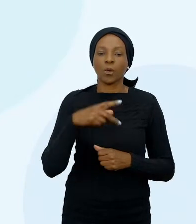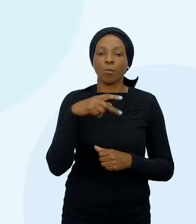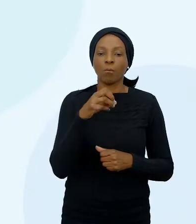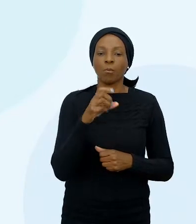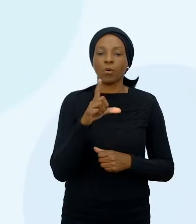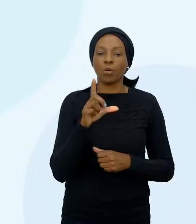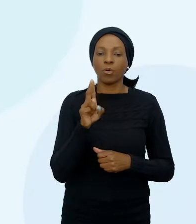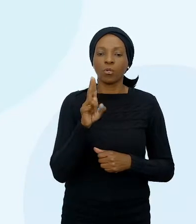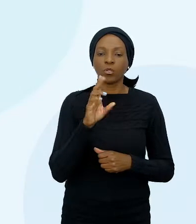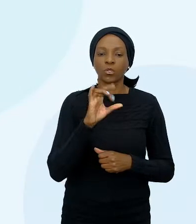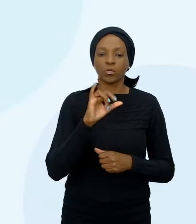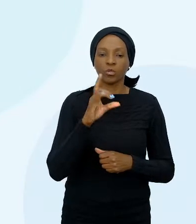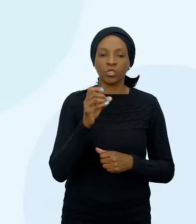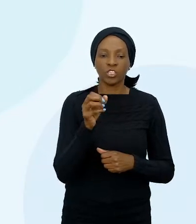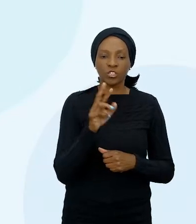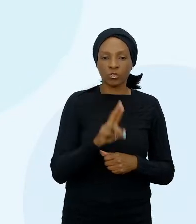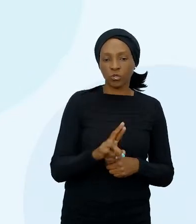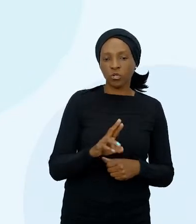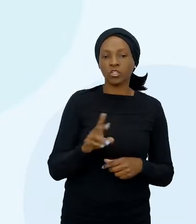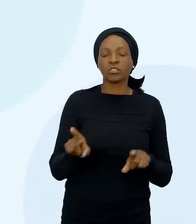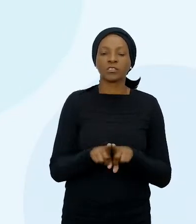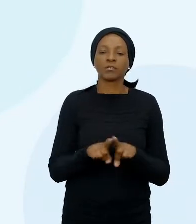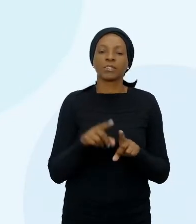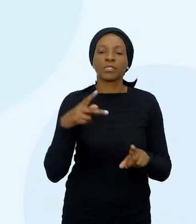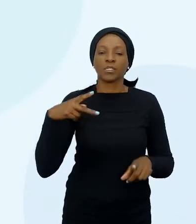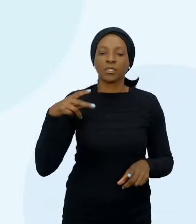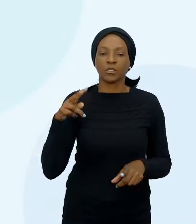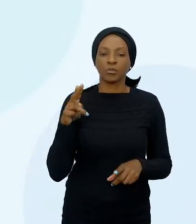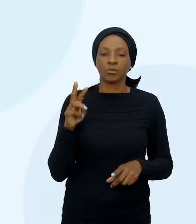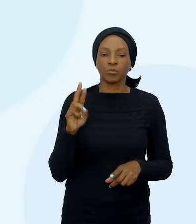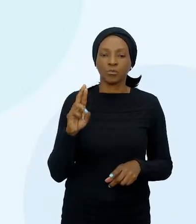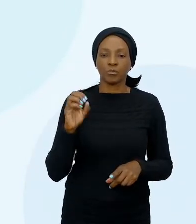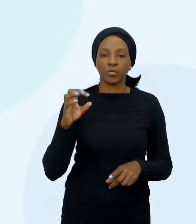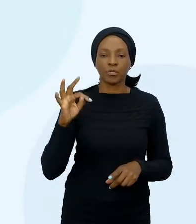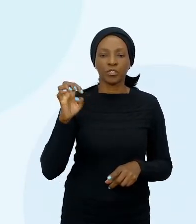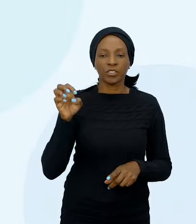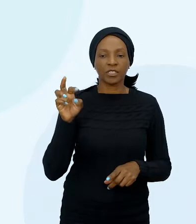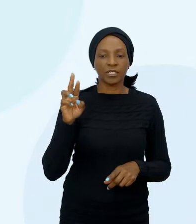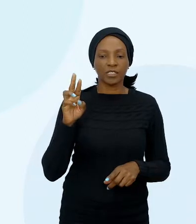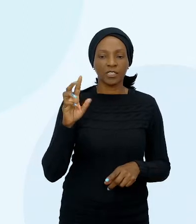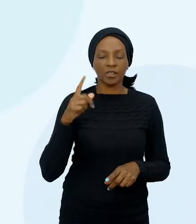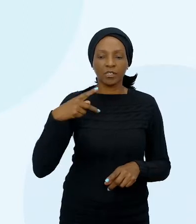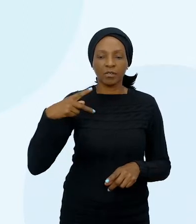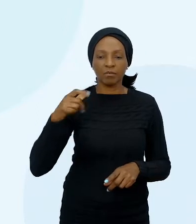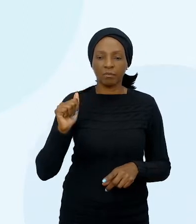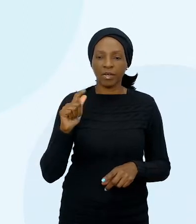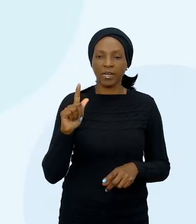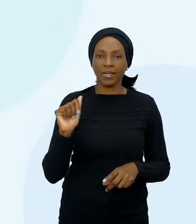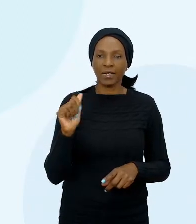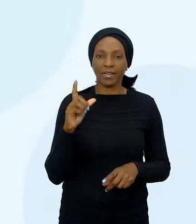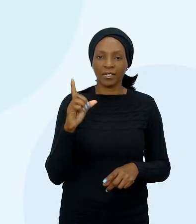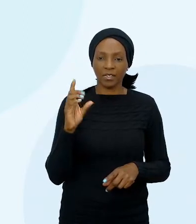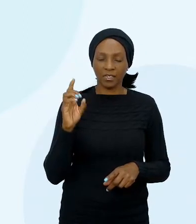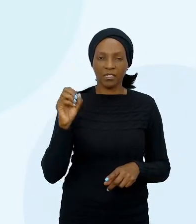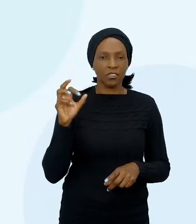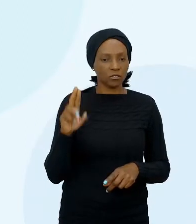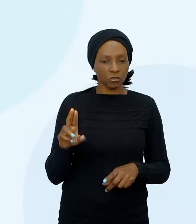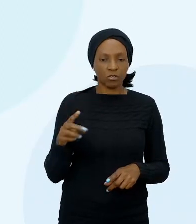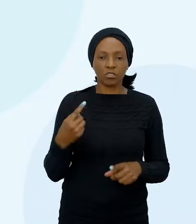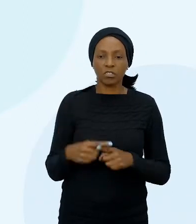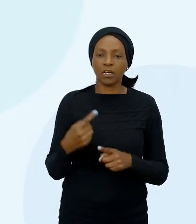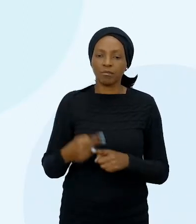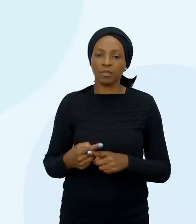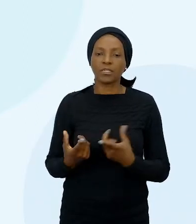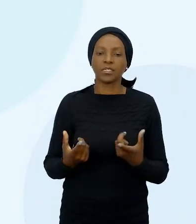protetor recebedor, né? Quando nós falamos de poluidor pagador, né, é uma compensação